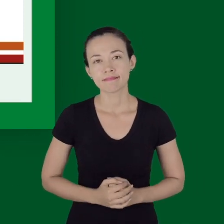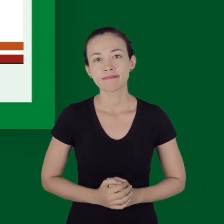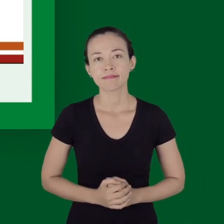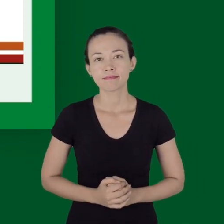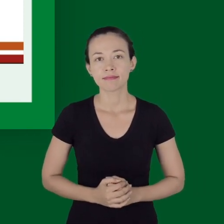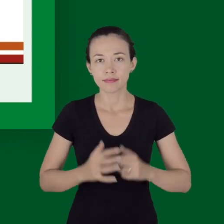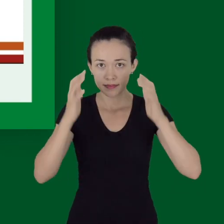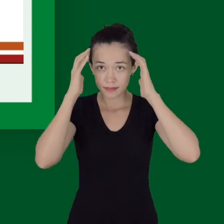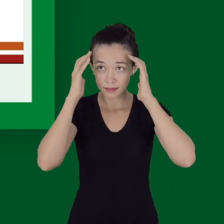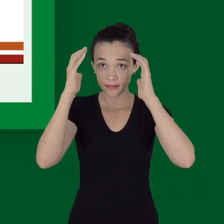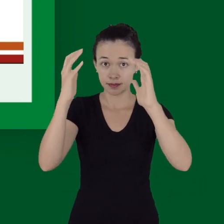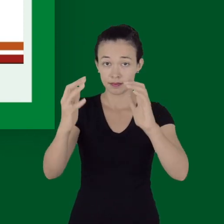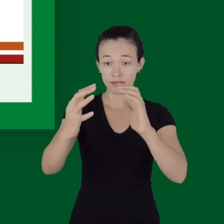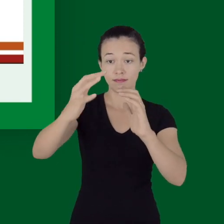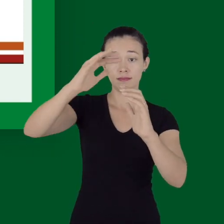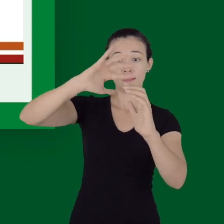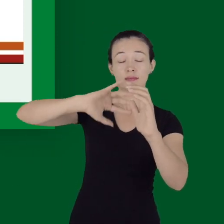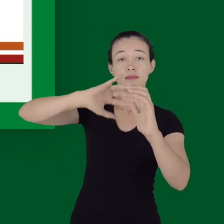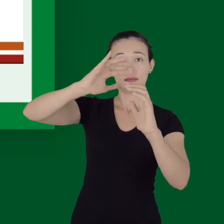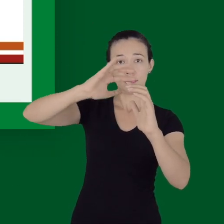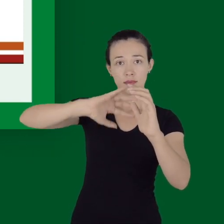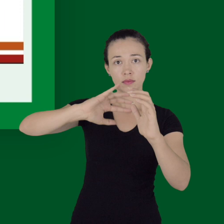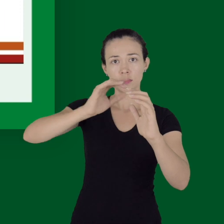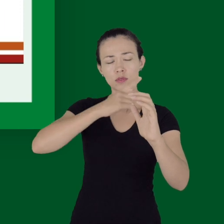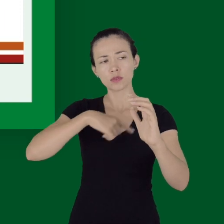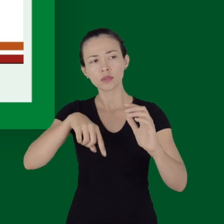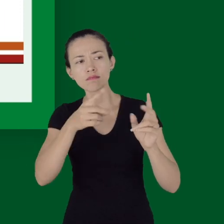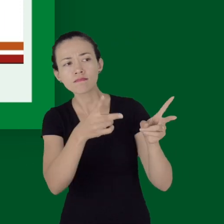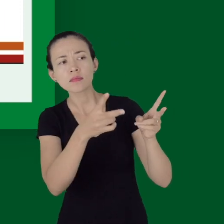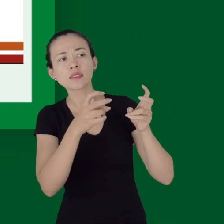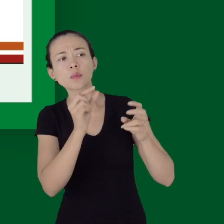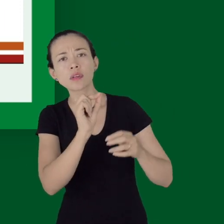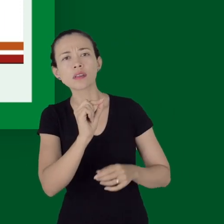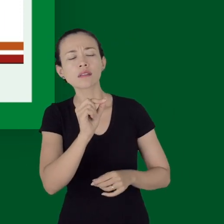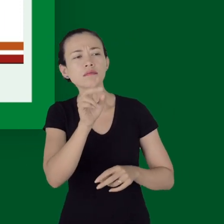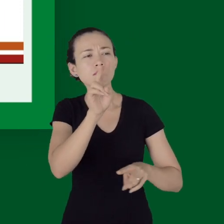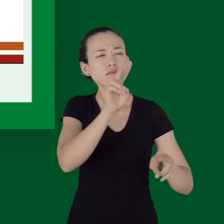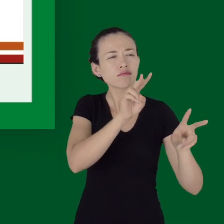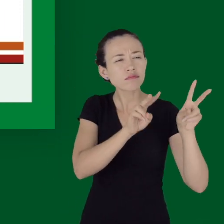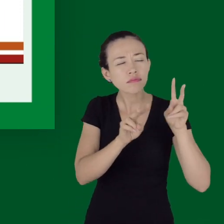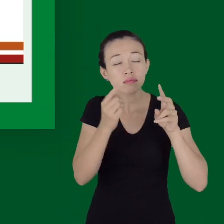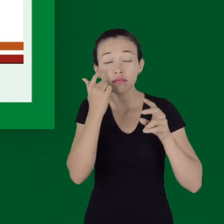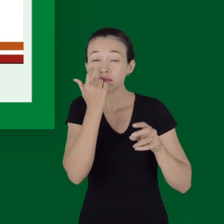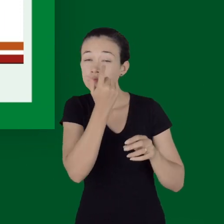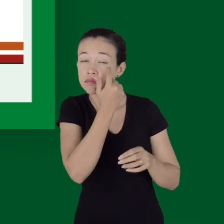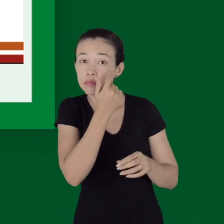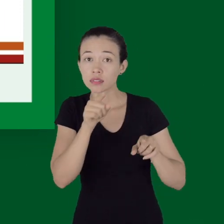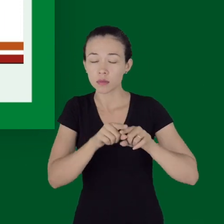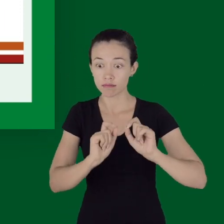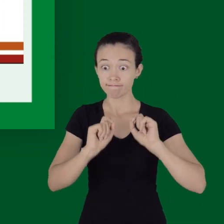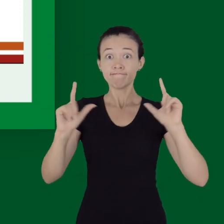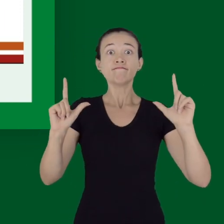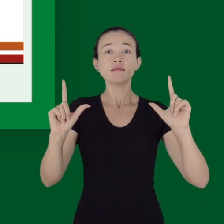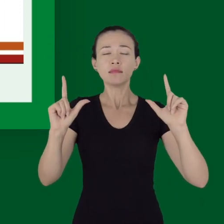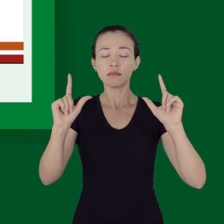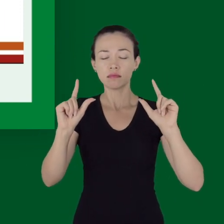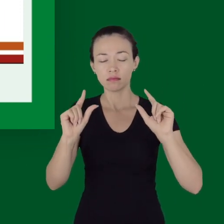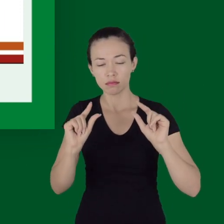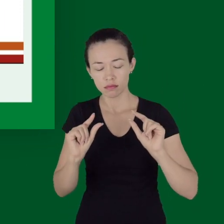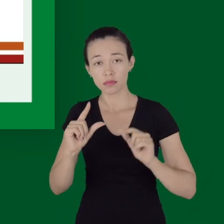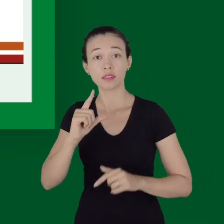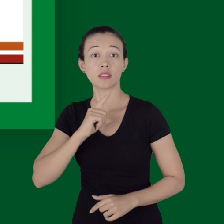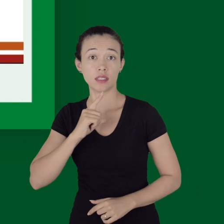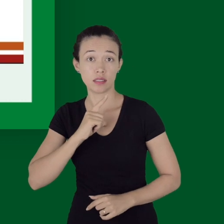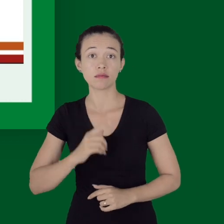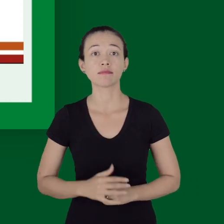do comportamento. Na artéria cerebral posterior, a gente percebe principalmente as alterações visuais e também rebaixamento do nível de